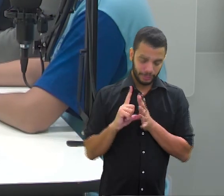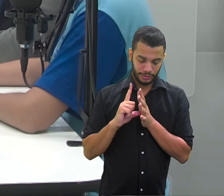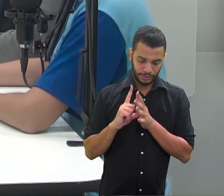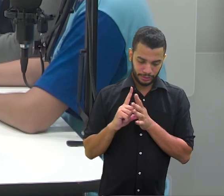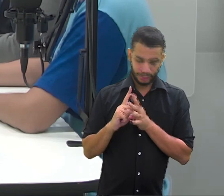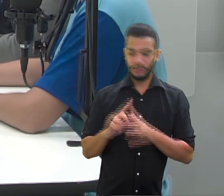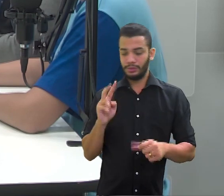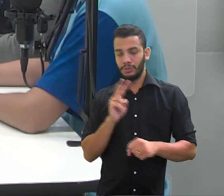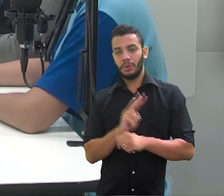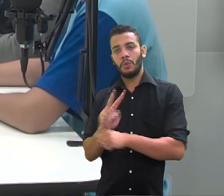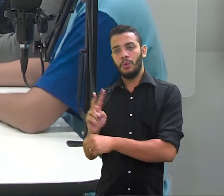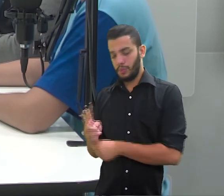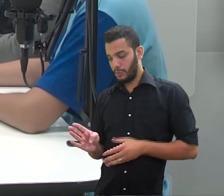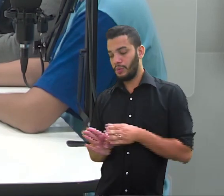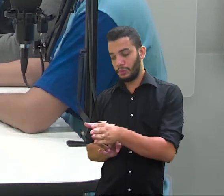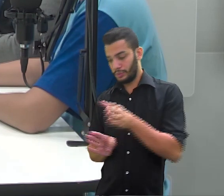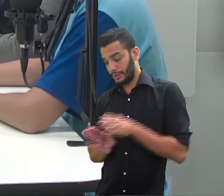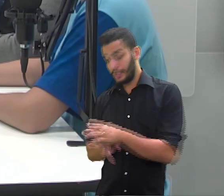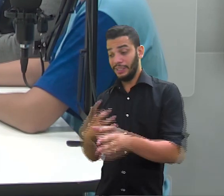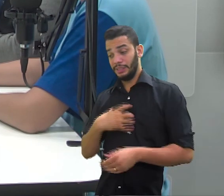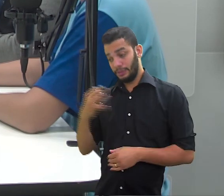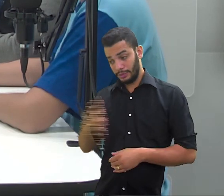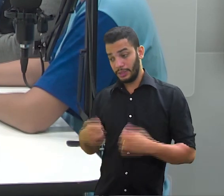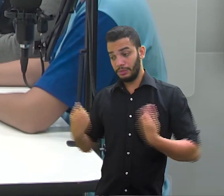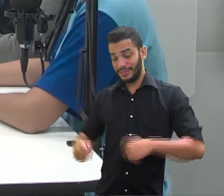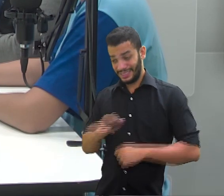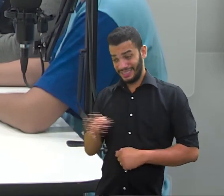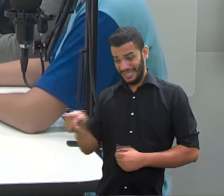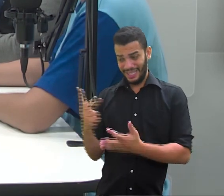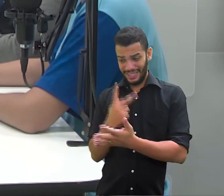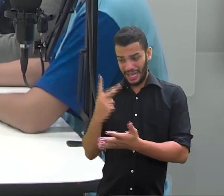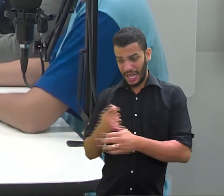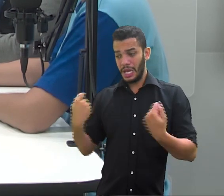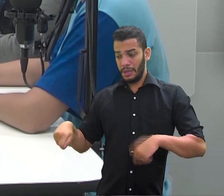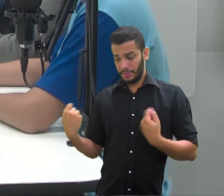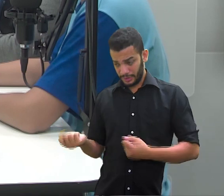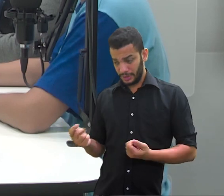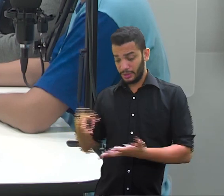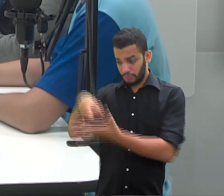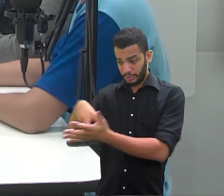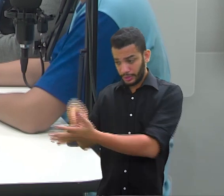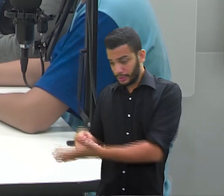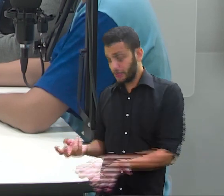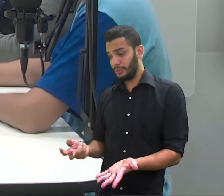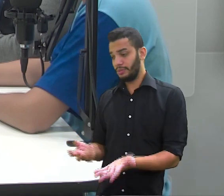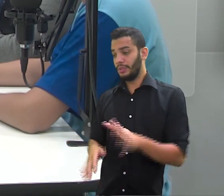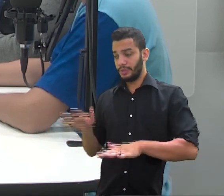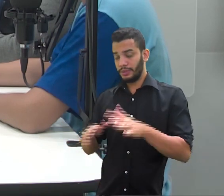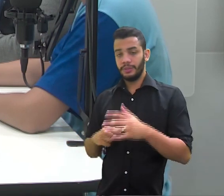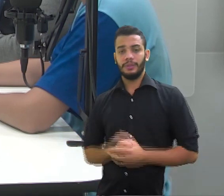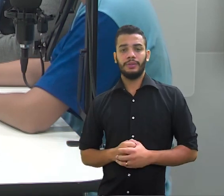tem pessoas com suspeita, né, que está vendendo entorpecente na porta, né, e tento resolver aquela situação, eu sei que realmente vai